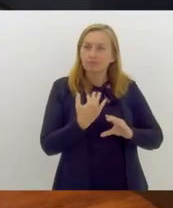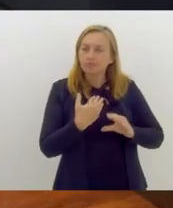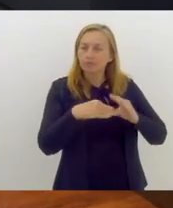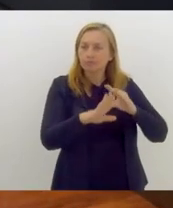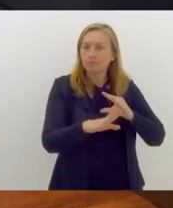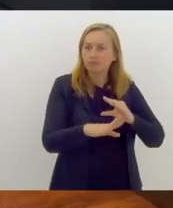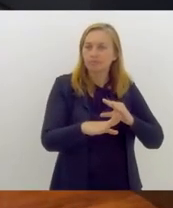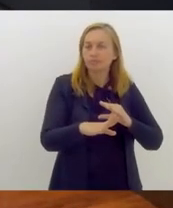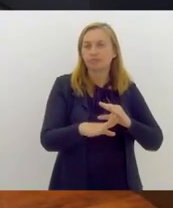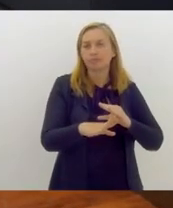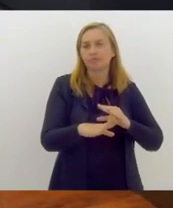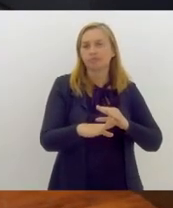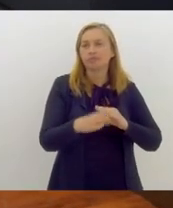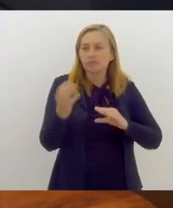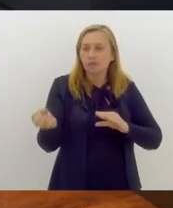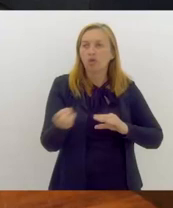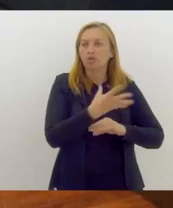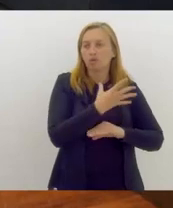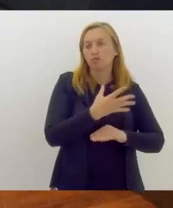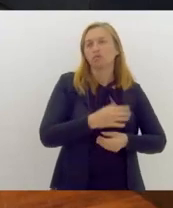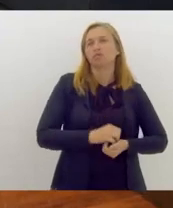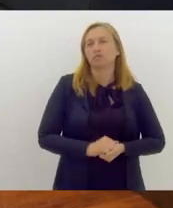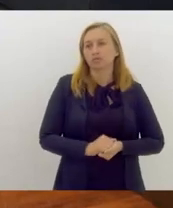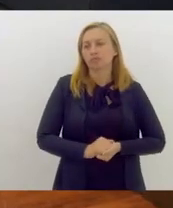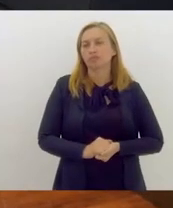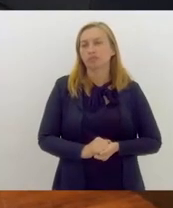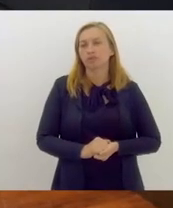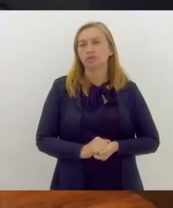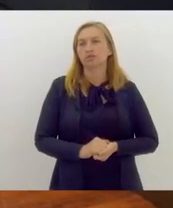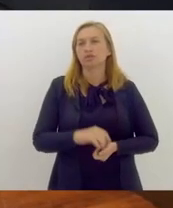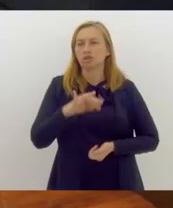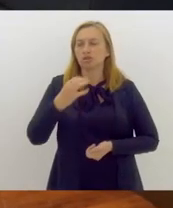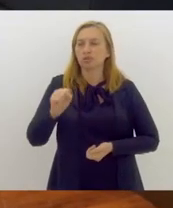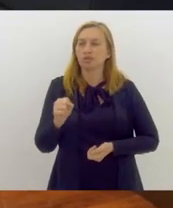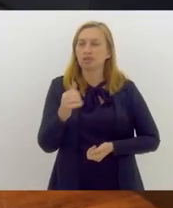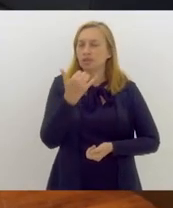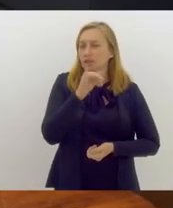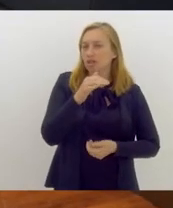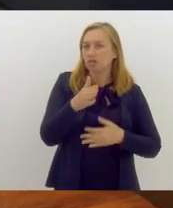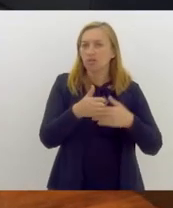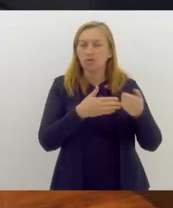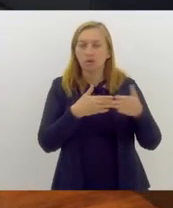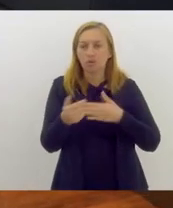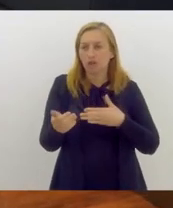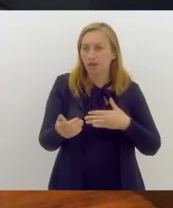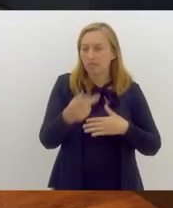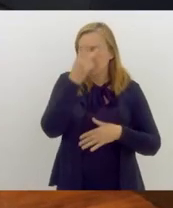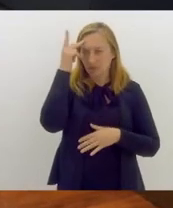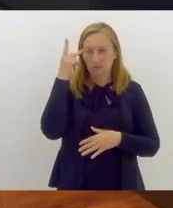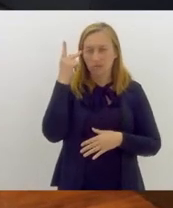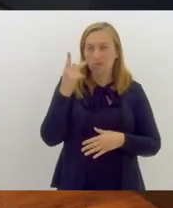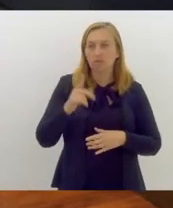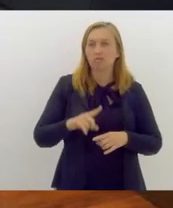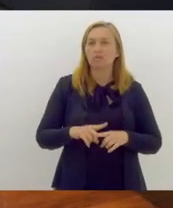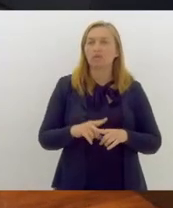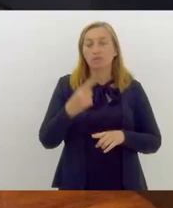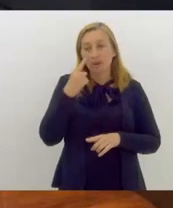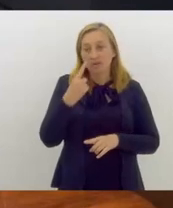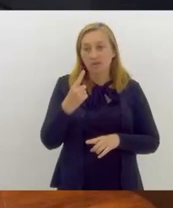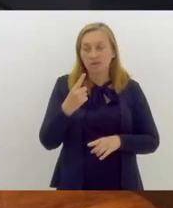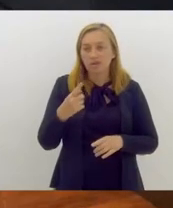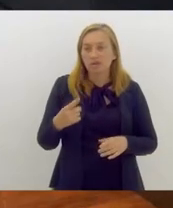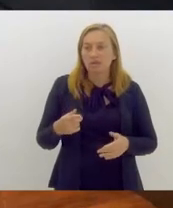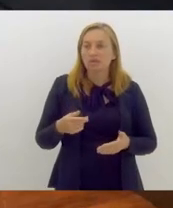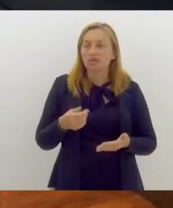um novo Ministro é um novo Ministro é um novo Ministro sejam ele nome ou for para ver se esses atos